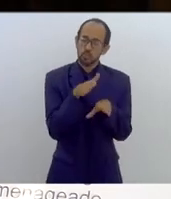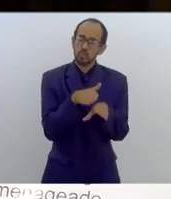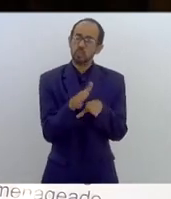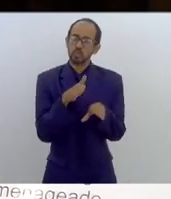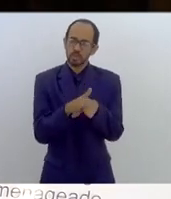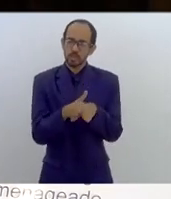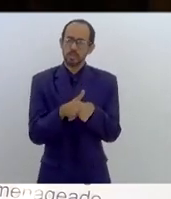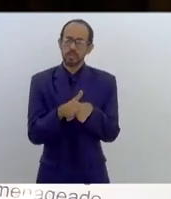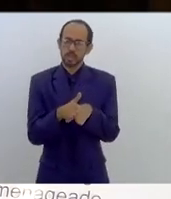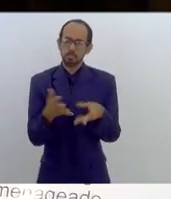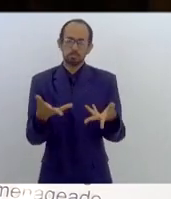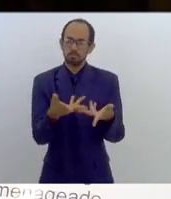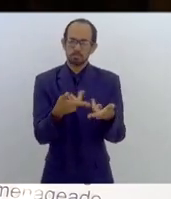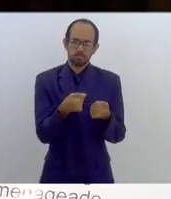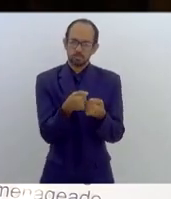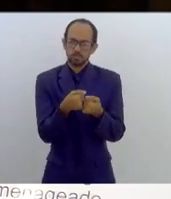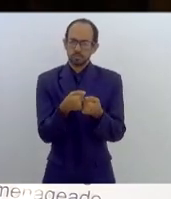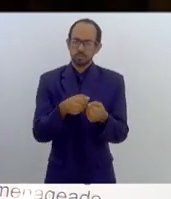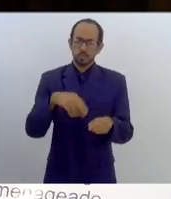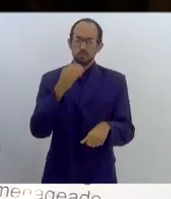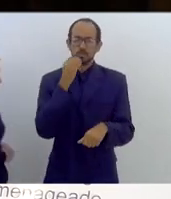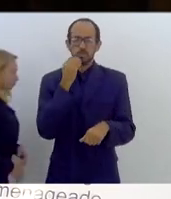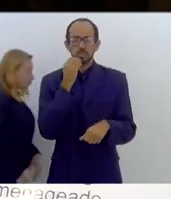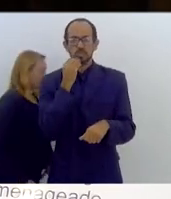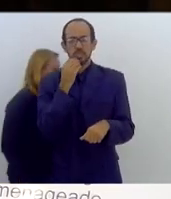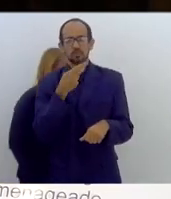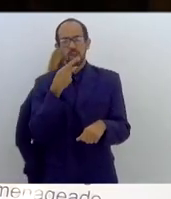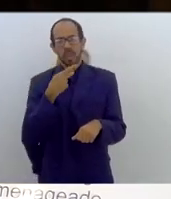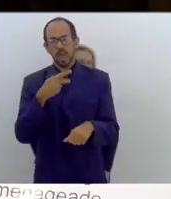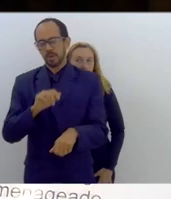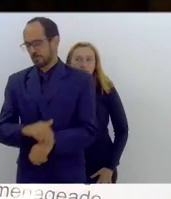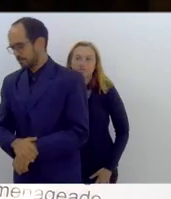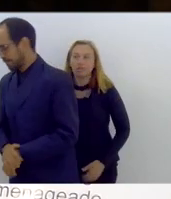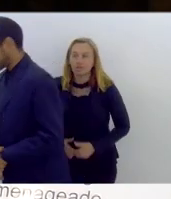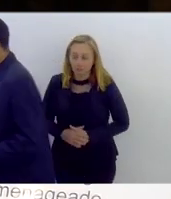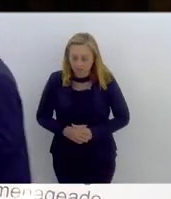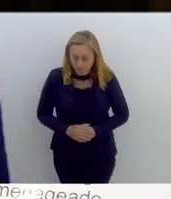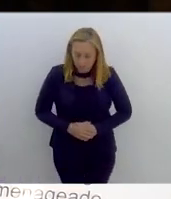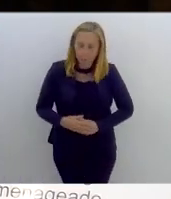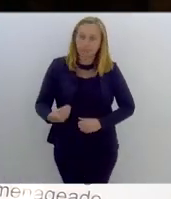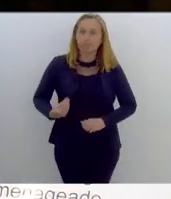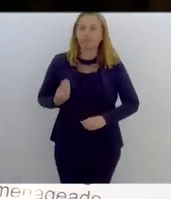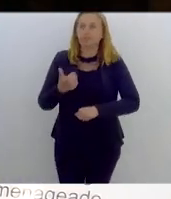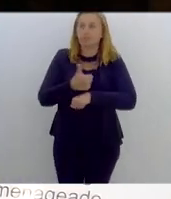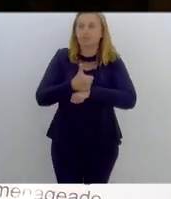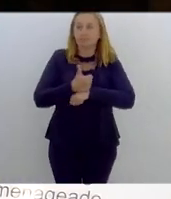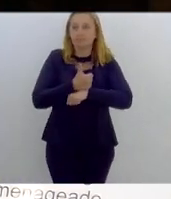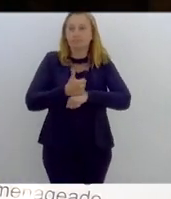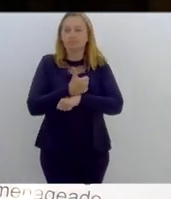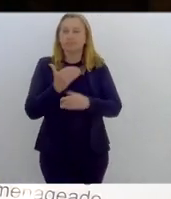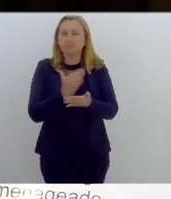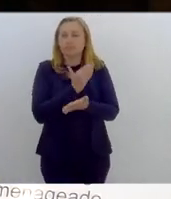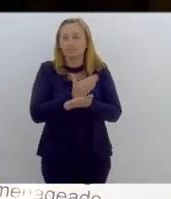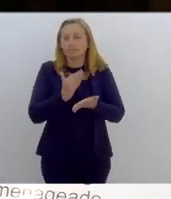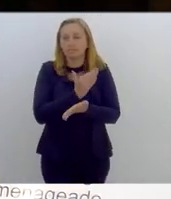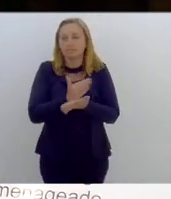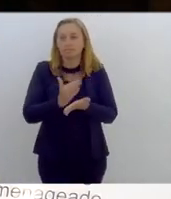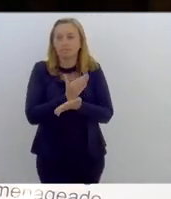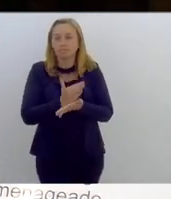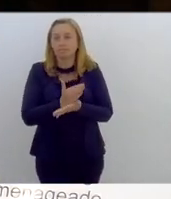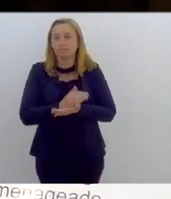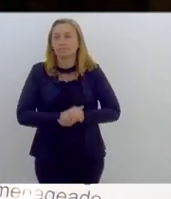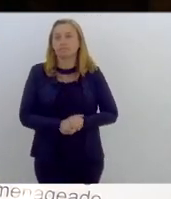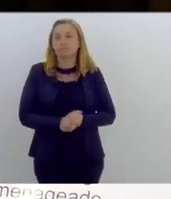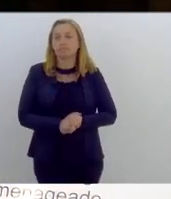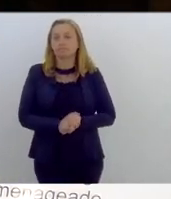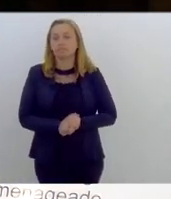experiente. Poderia dizer, pois, que sua vida profissional, na maioria das vezes, é